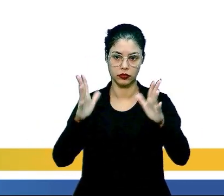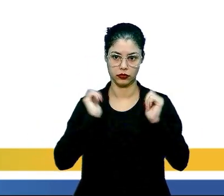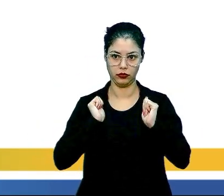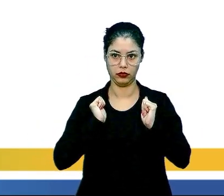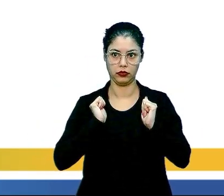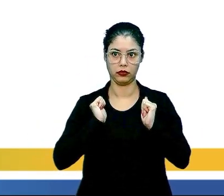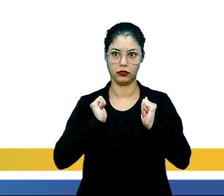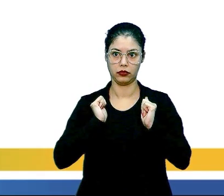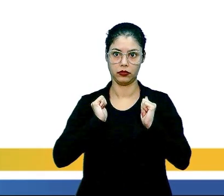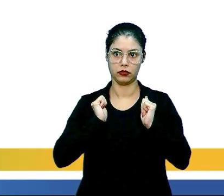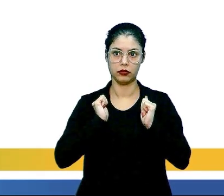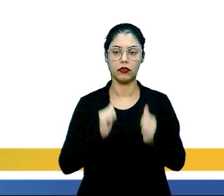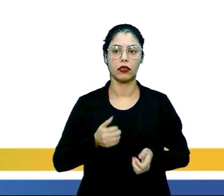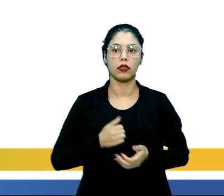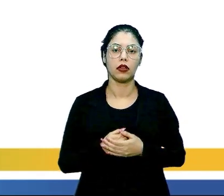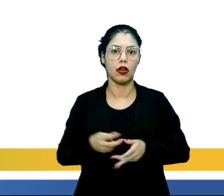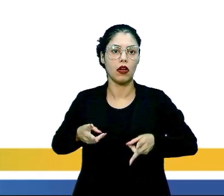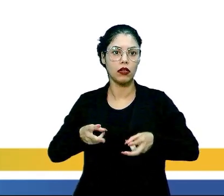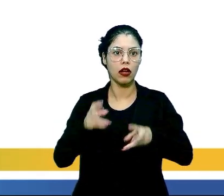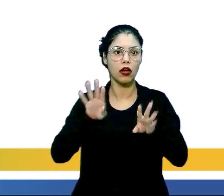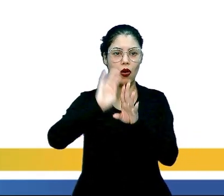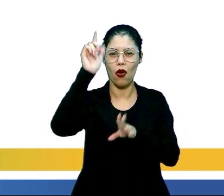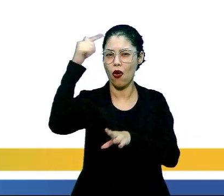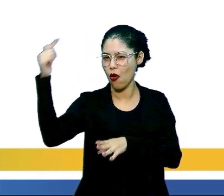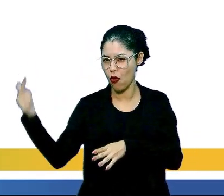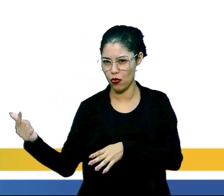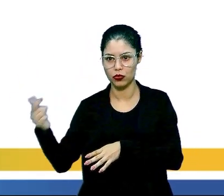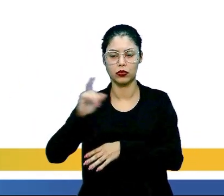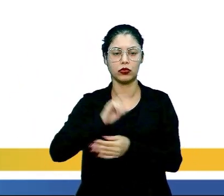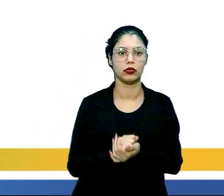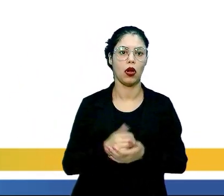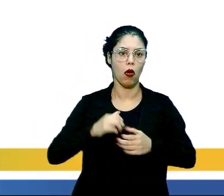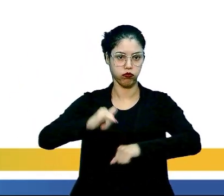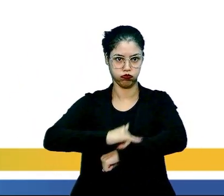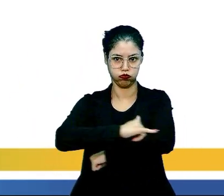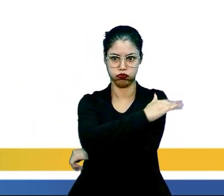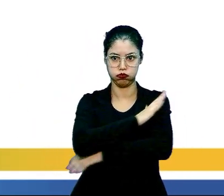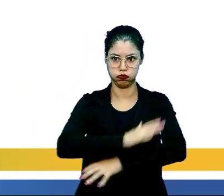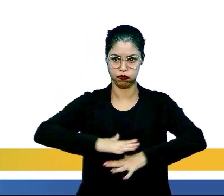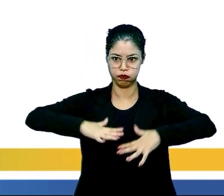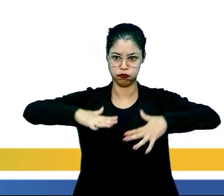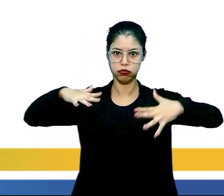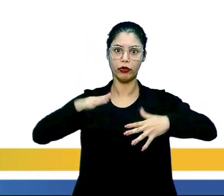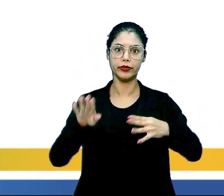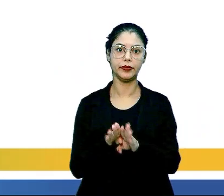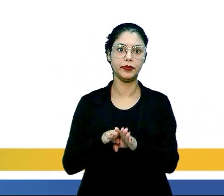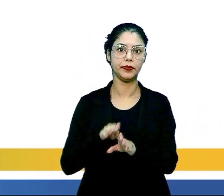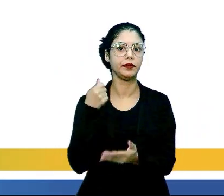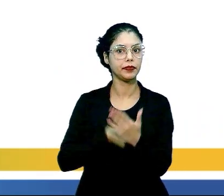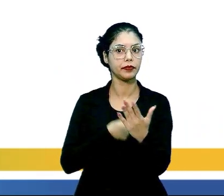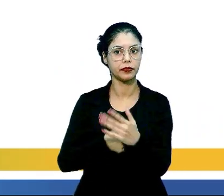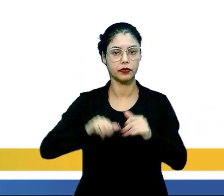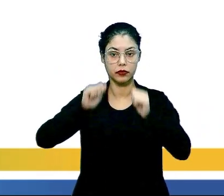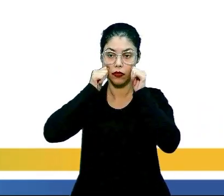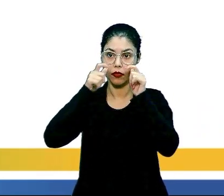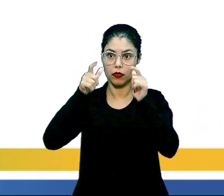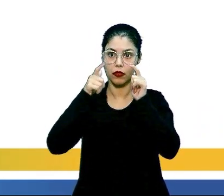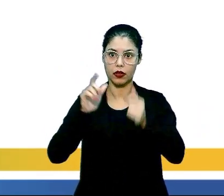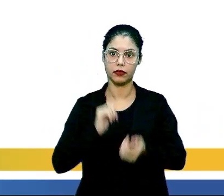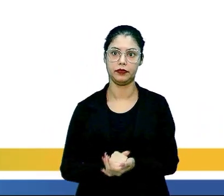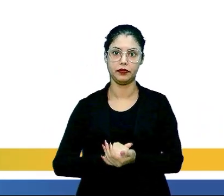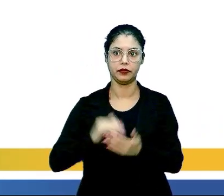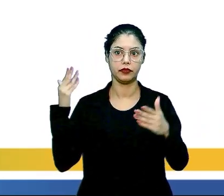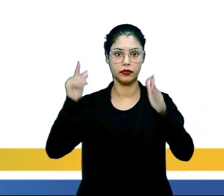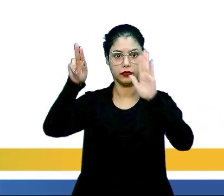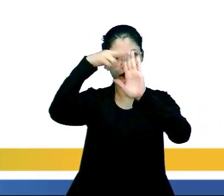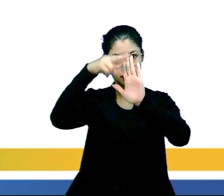ao sedentarismo, hipertensão, diabetes, obesidade, etc. E de outro lado, o insistente chamamento para